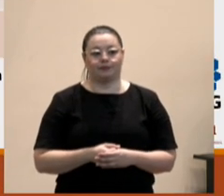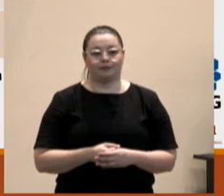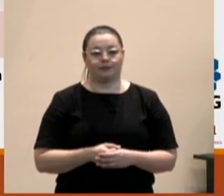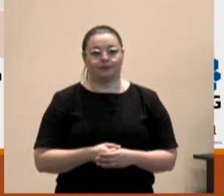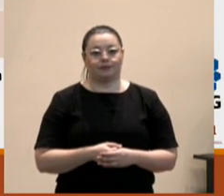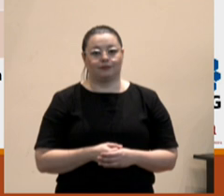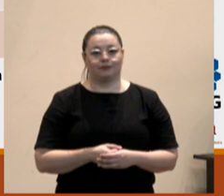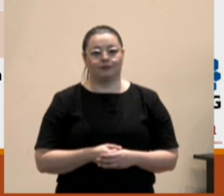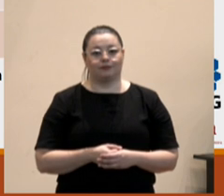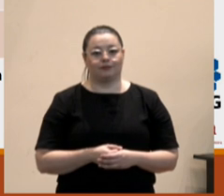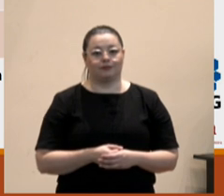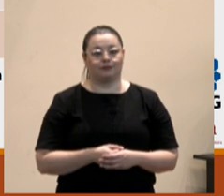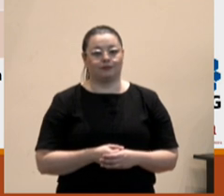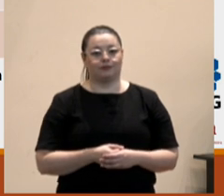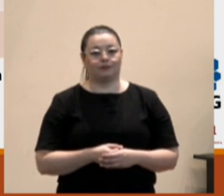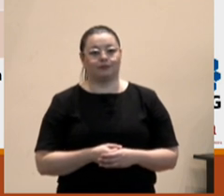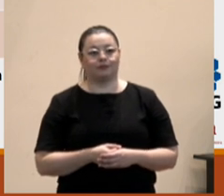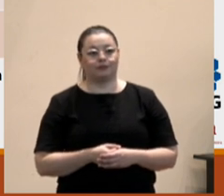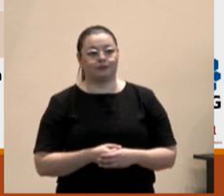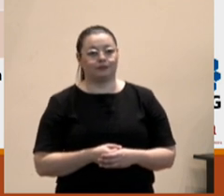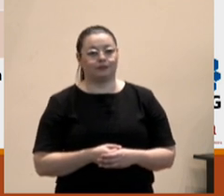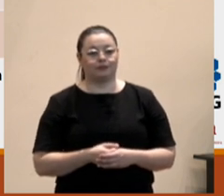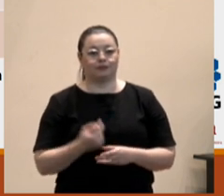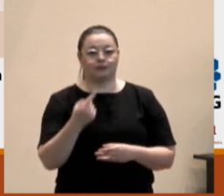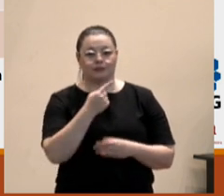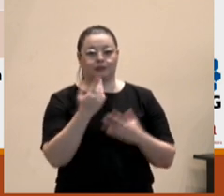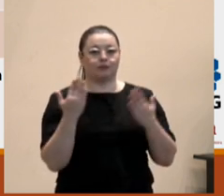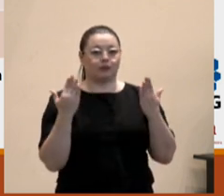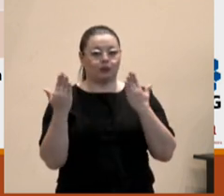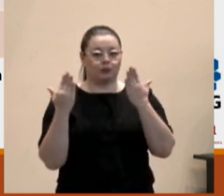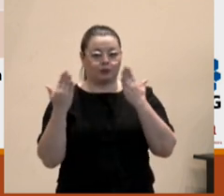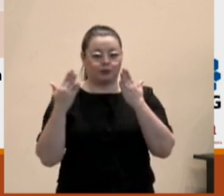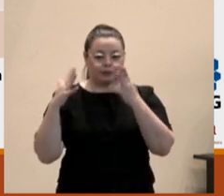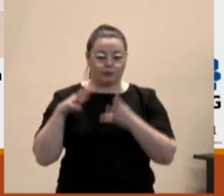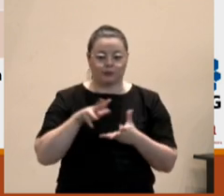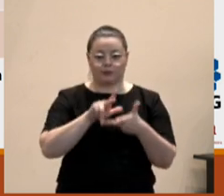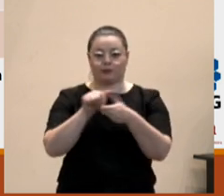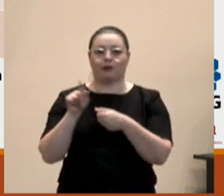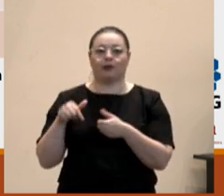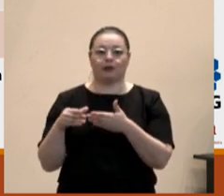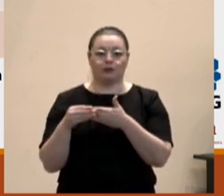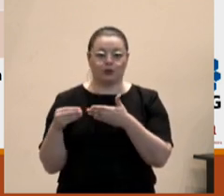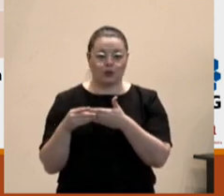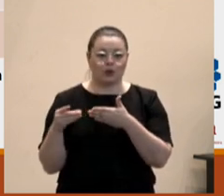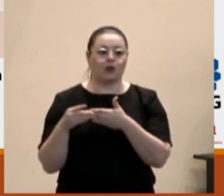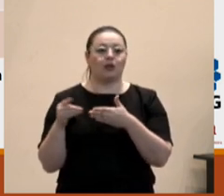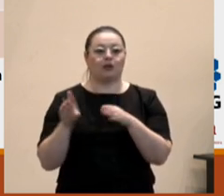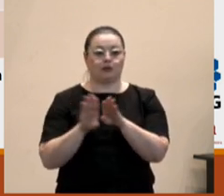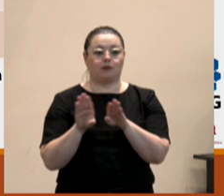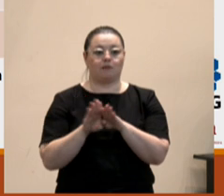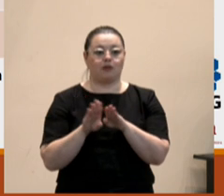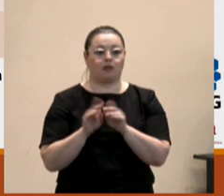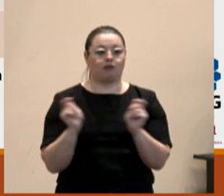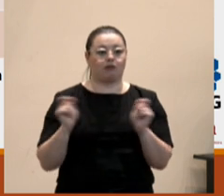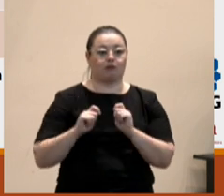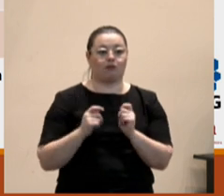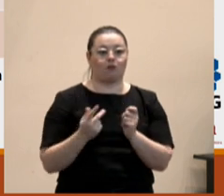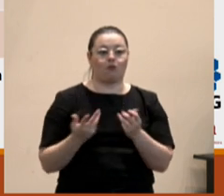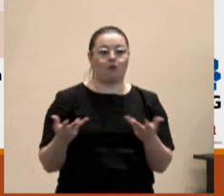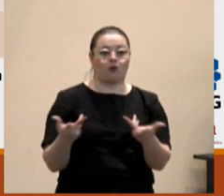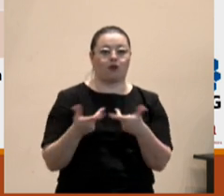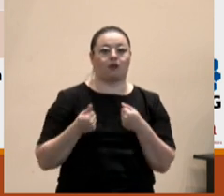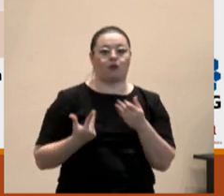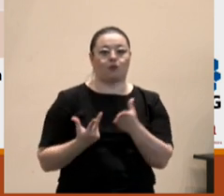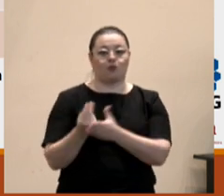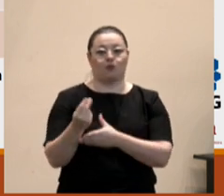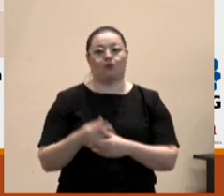Essa moeda, ela é uma moeda para a gente fazer comparações internacionais, que é o dólar por poder de paridade de compra.